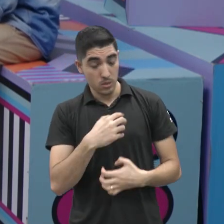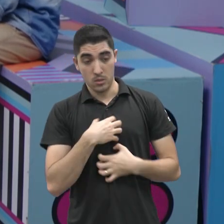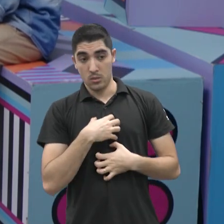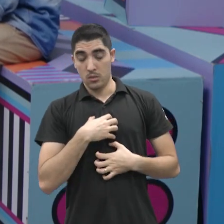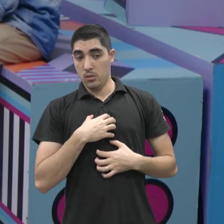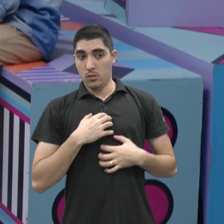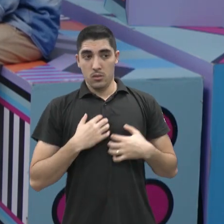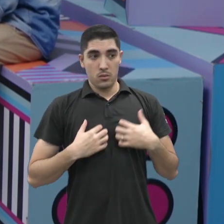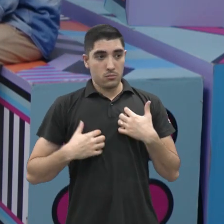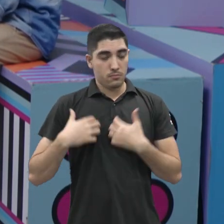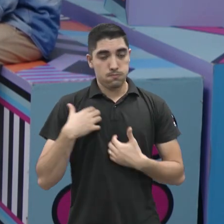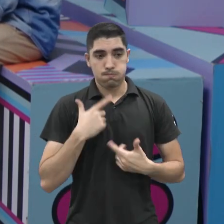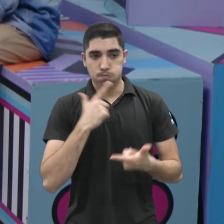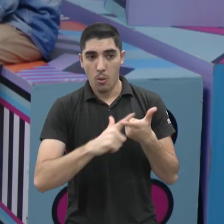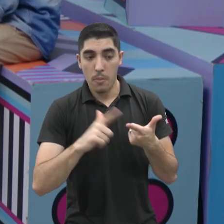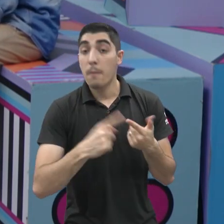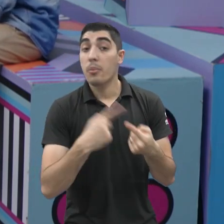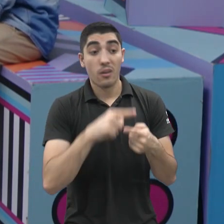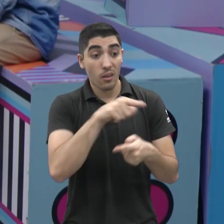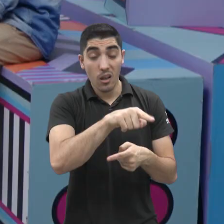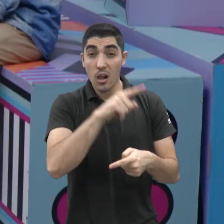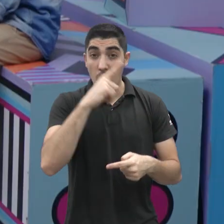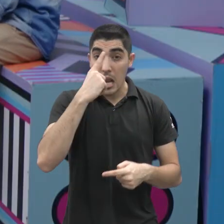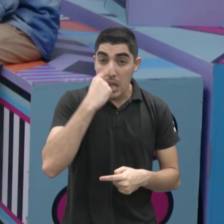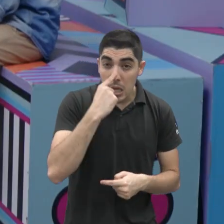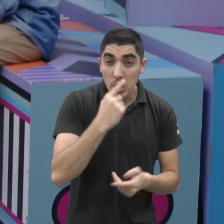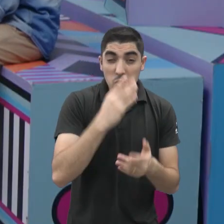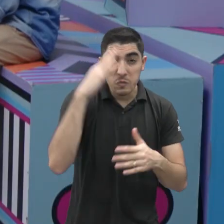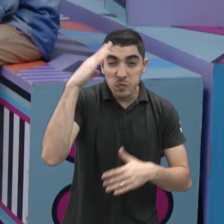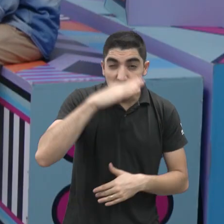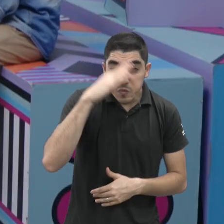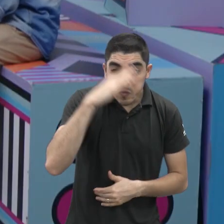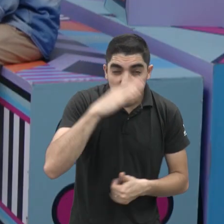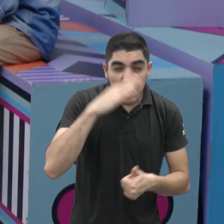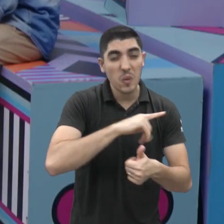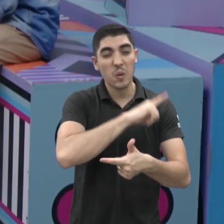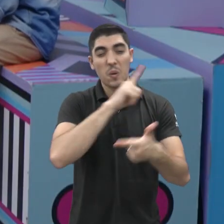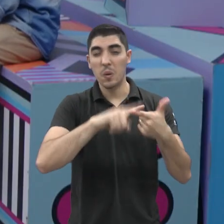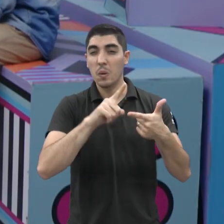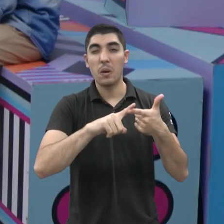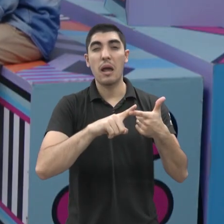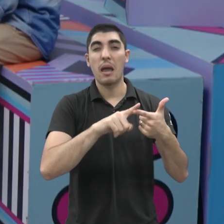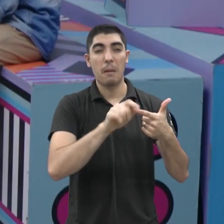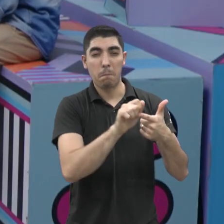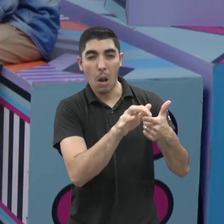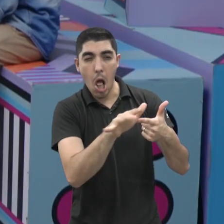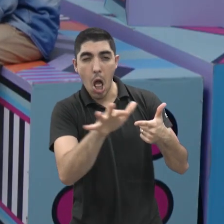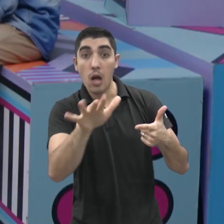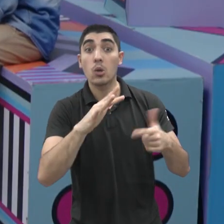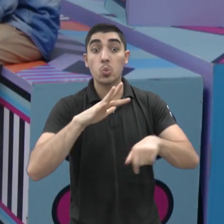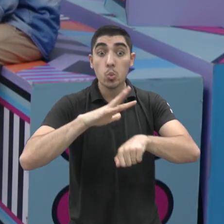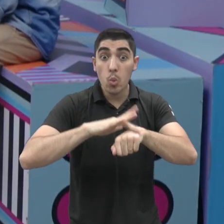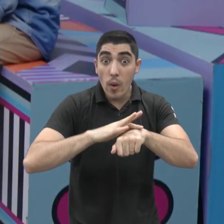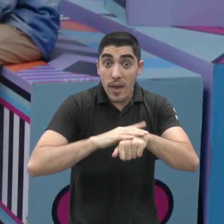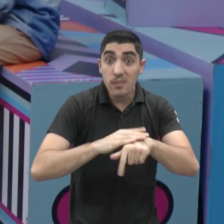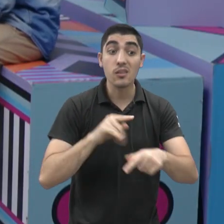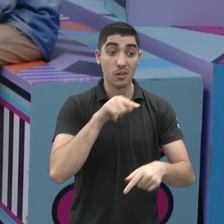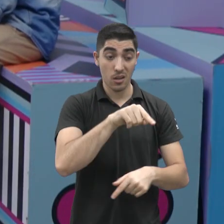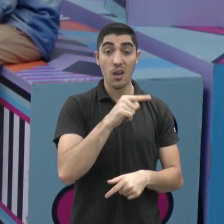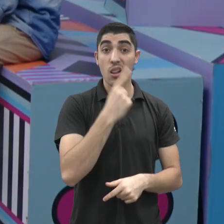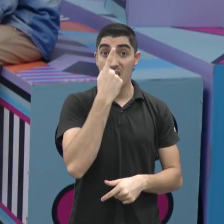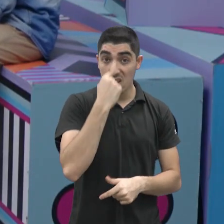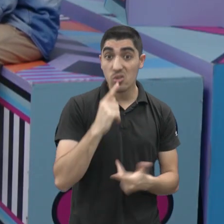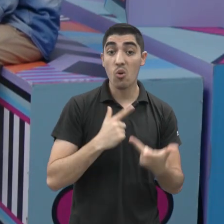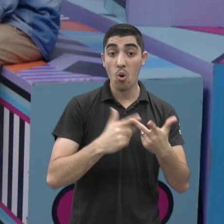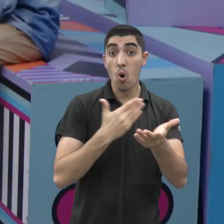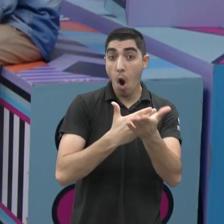né? Você começa a ter mais doenças, você começa a ter acúmulo de vetores, né? de doença, porque o lixo atrai